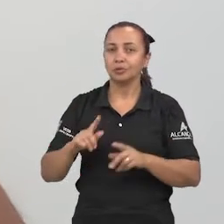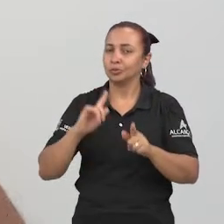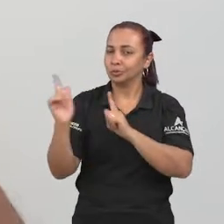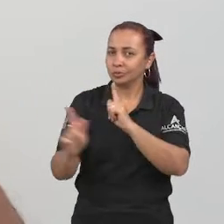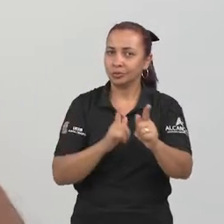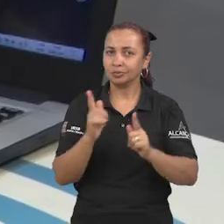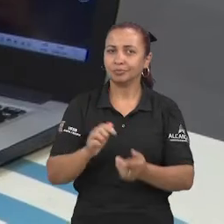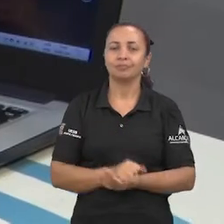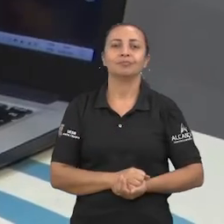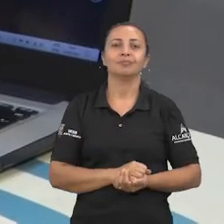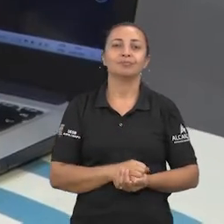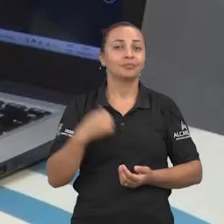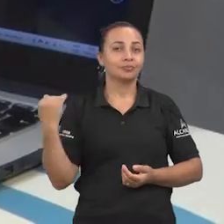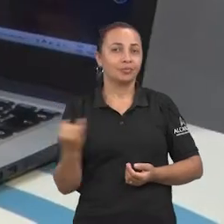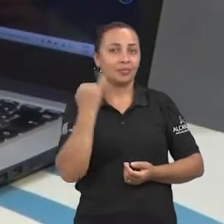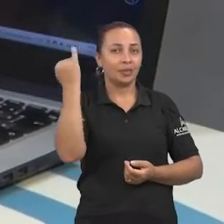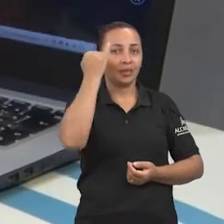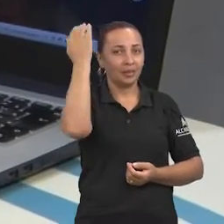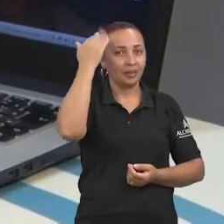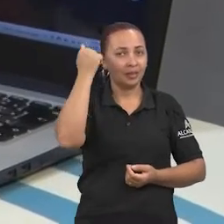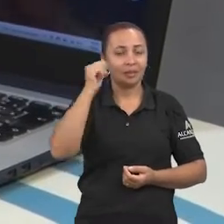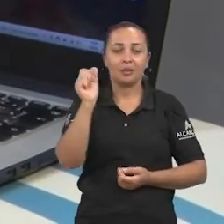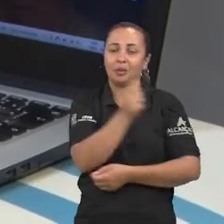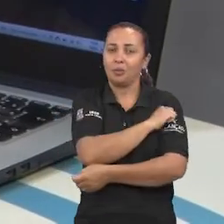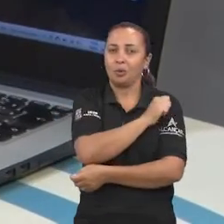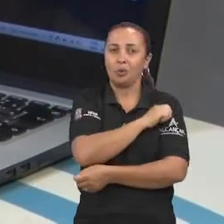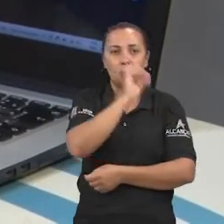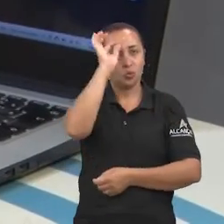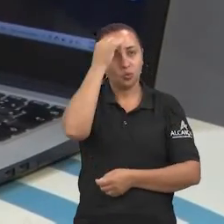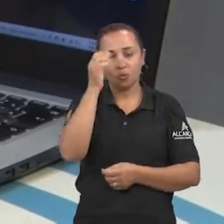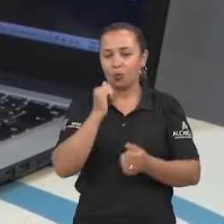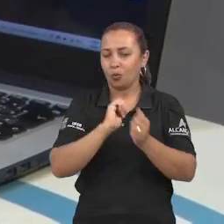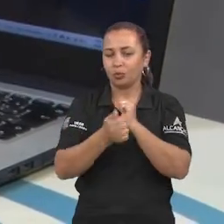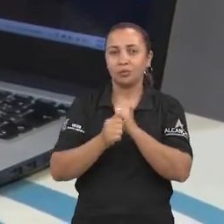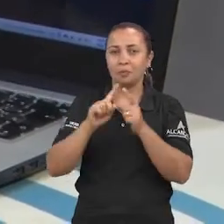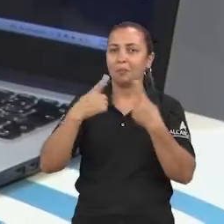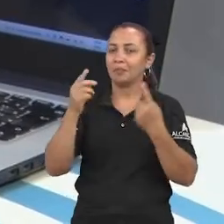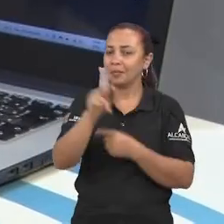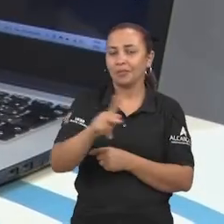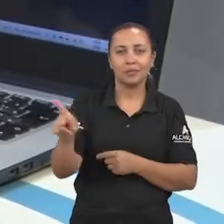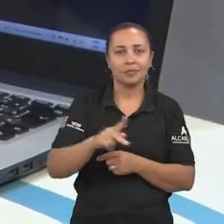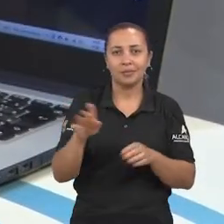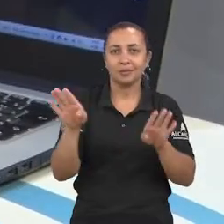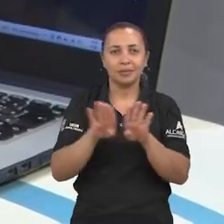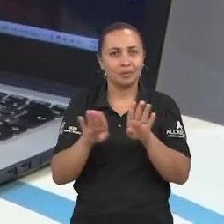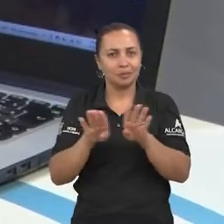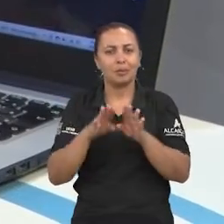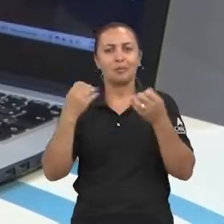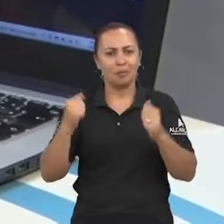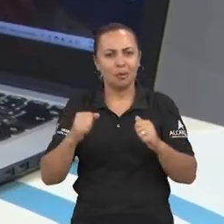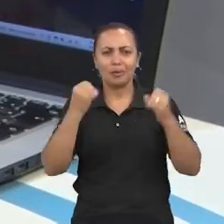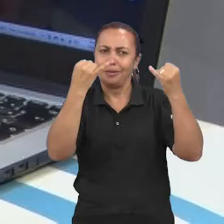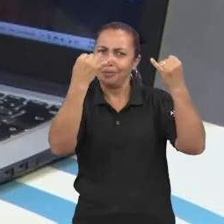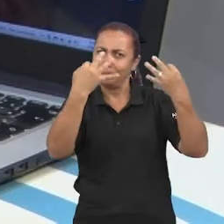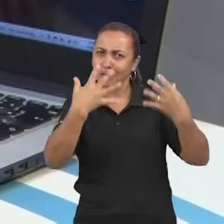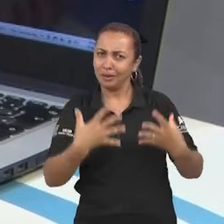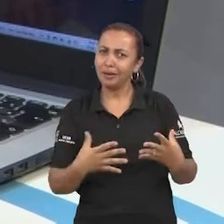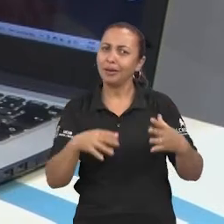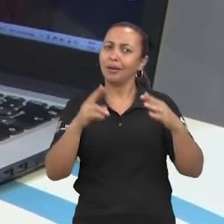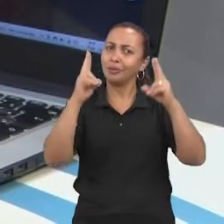de um modo geral. É importante ressaltar aqui que o aluno não só ele vai jogar isso aqui, mas o professor ele pode estar